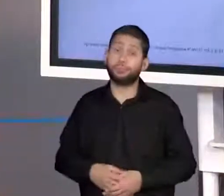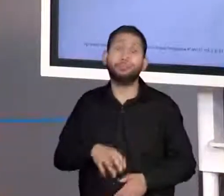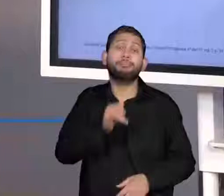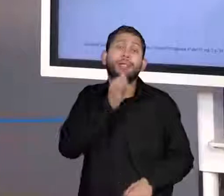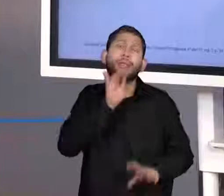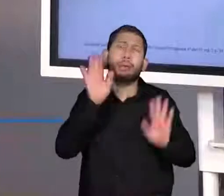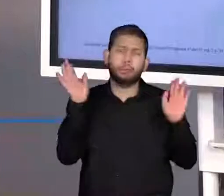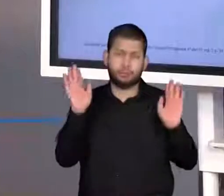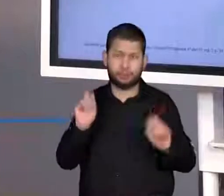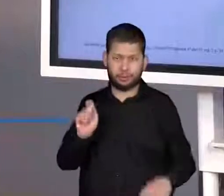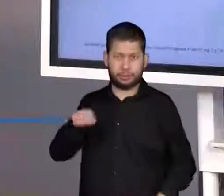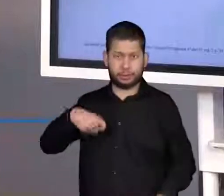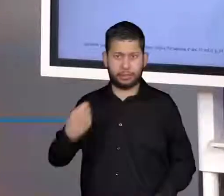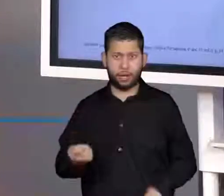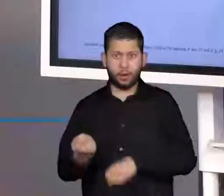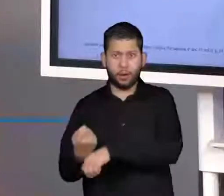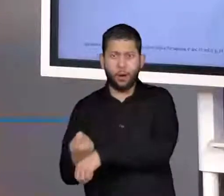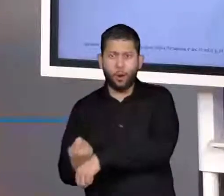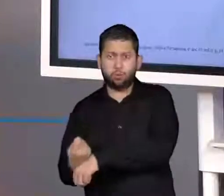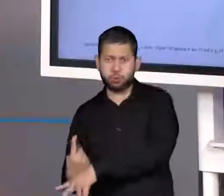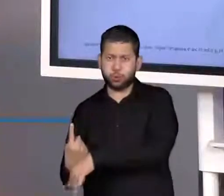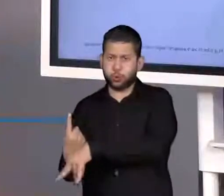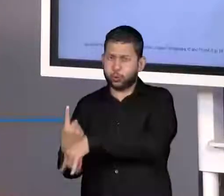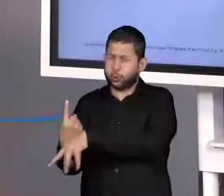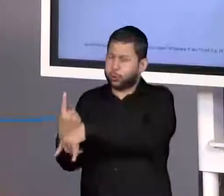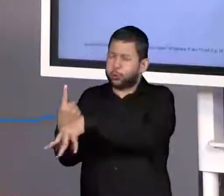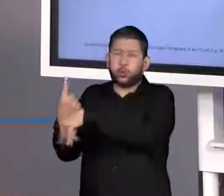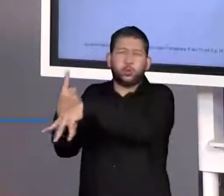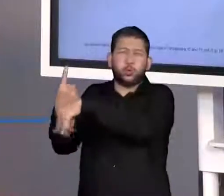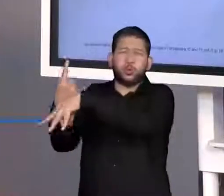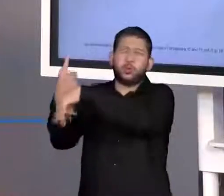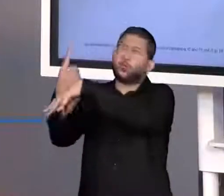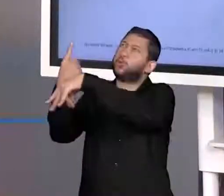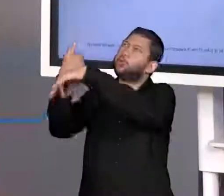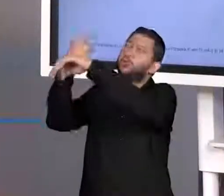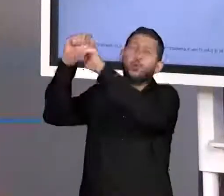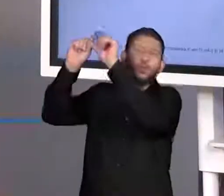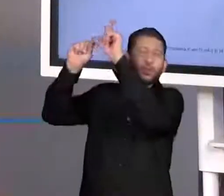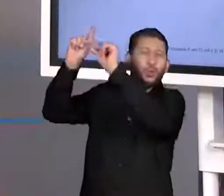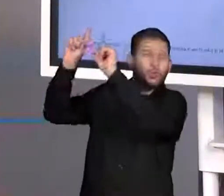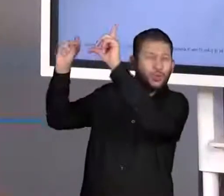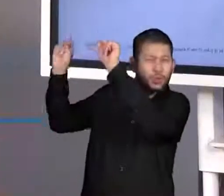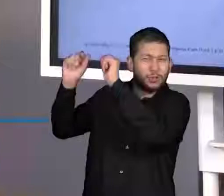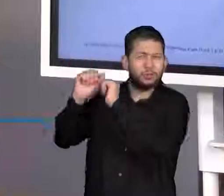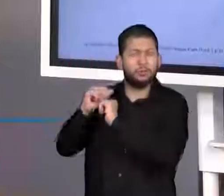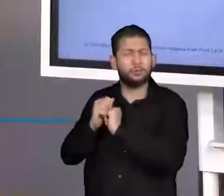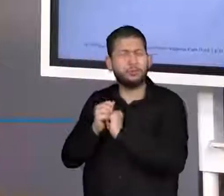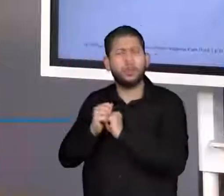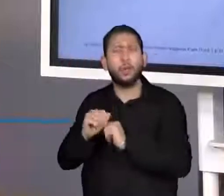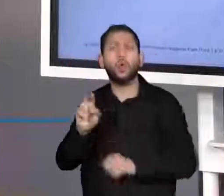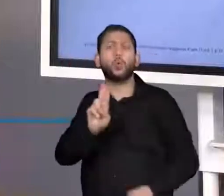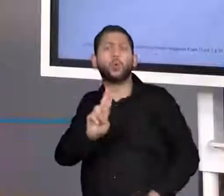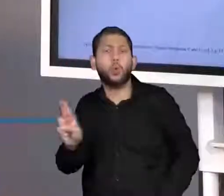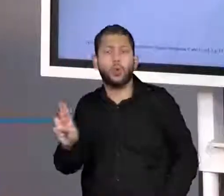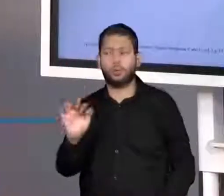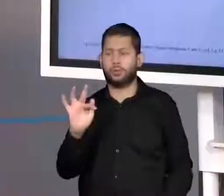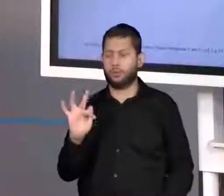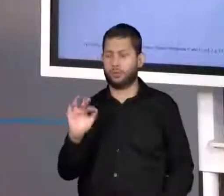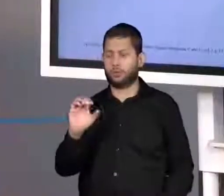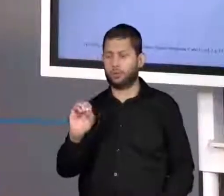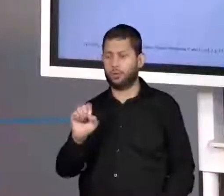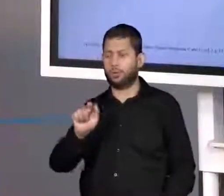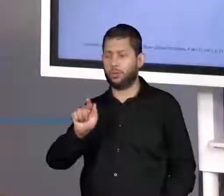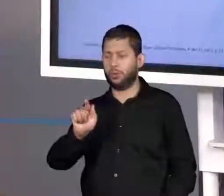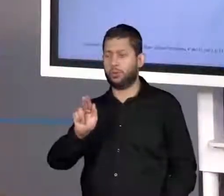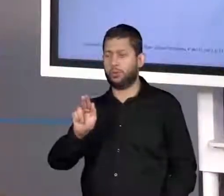foguete, eu vou buscar um verbete para eu conseguir identificar características desse verbete, história. Então, ele vai trazer